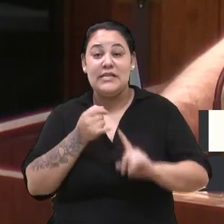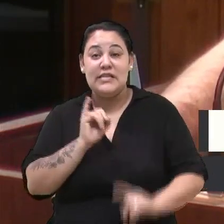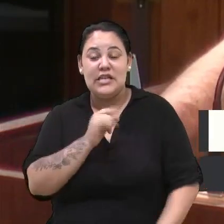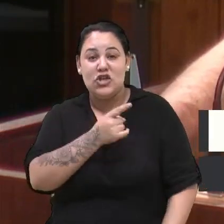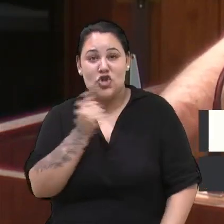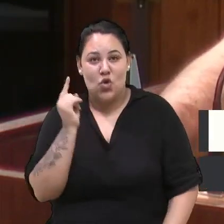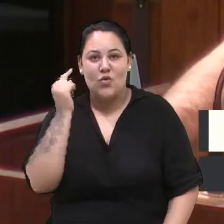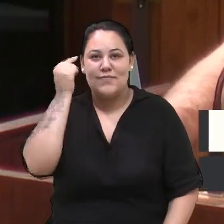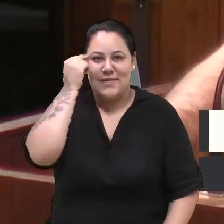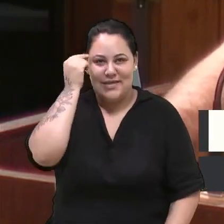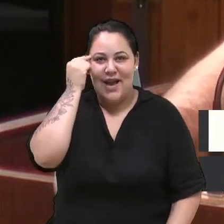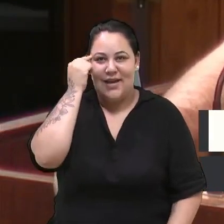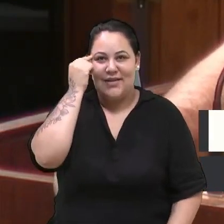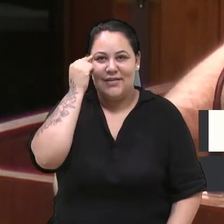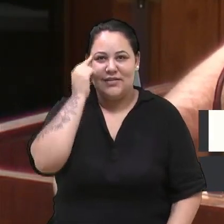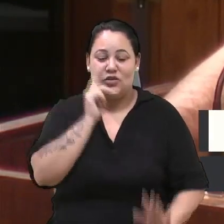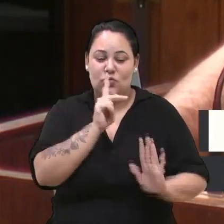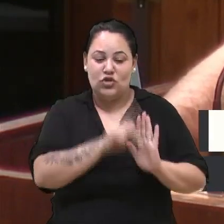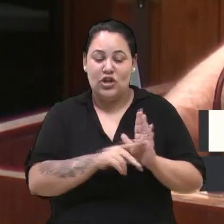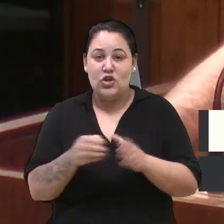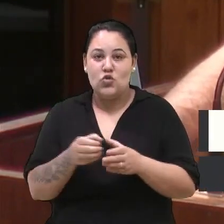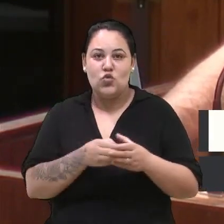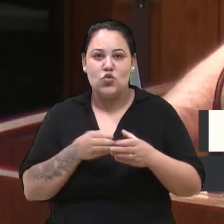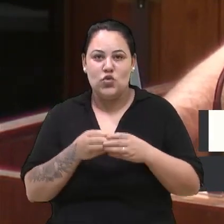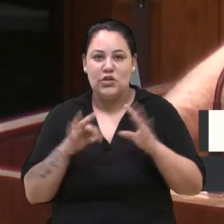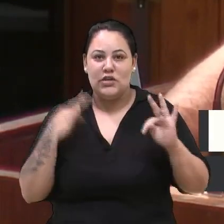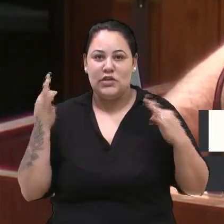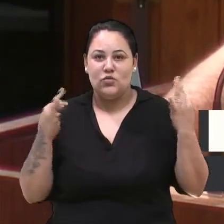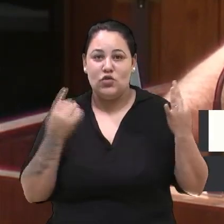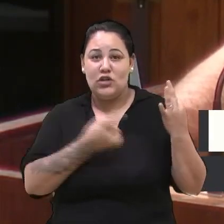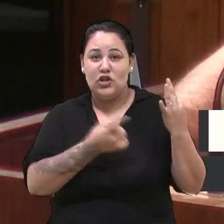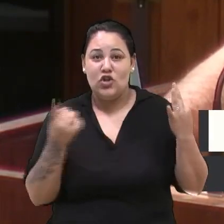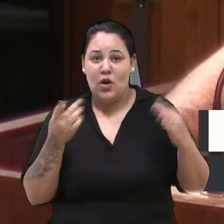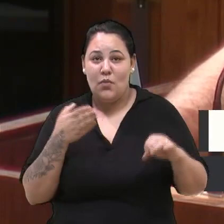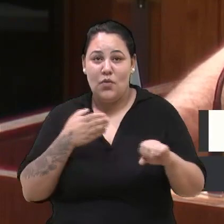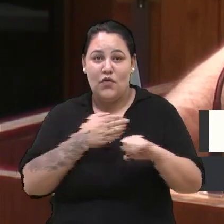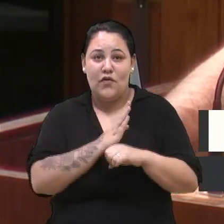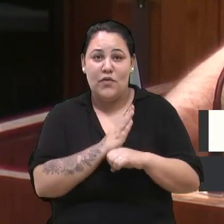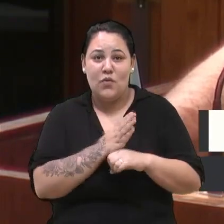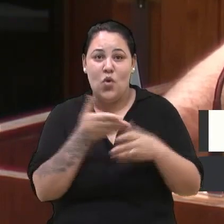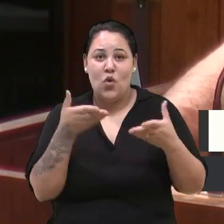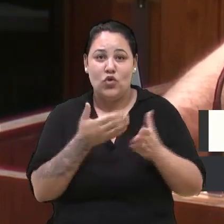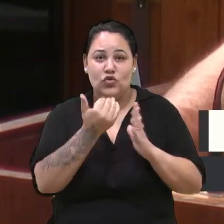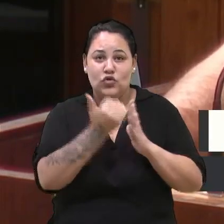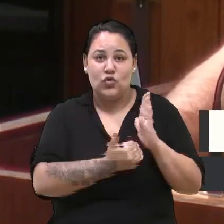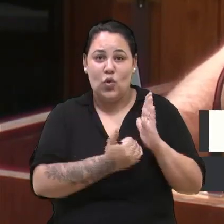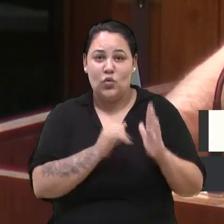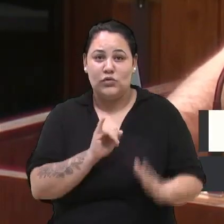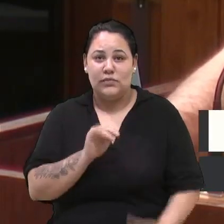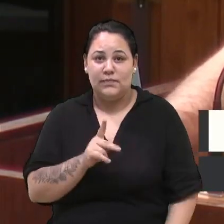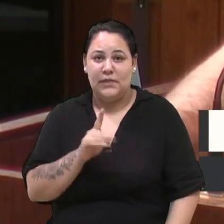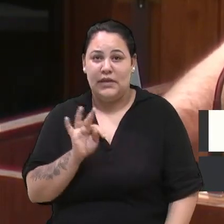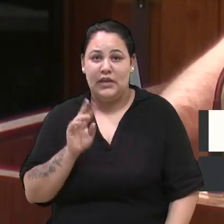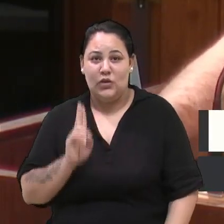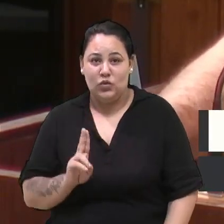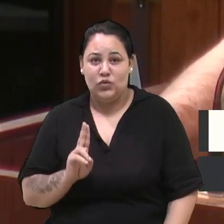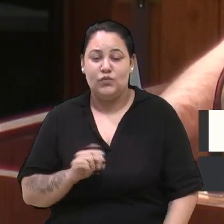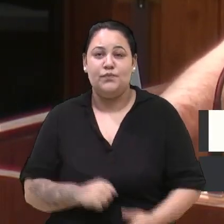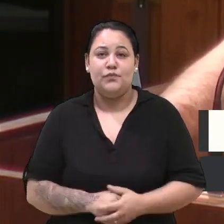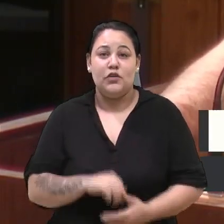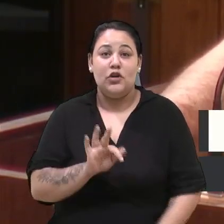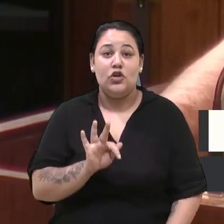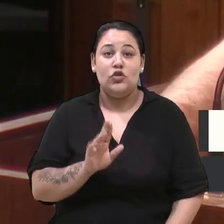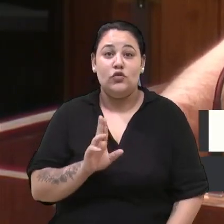no projeto do turismo que nós aprovamos hoje, do desconto do IPTU, esse outro do fundo e demais